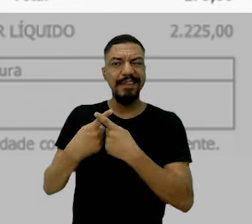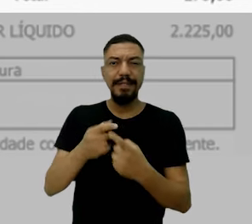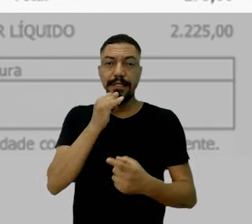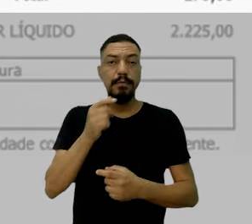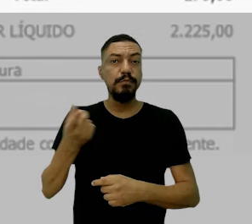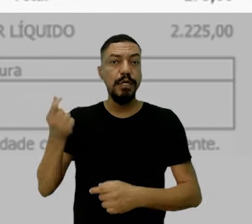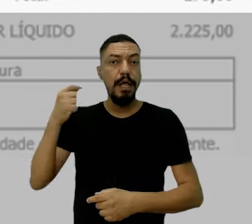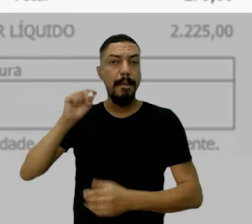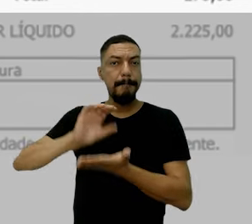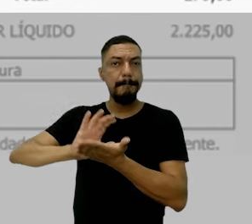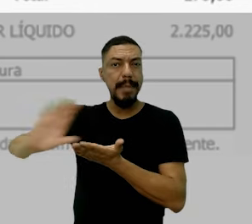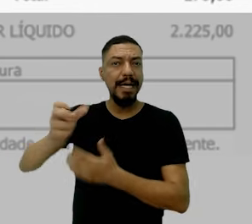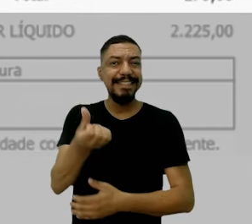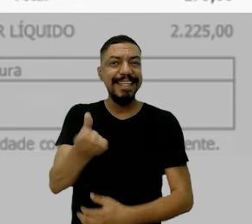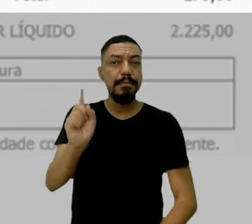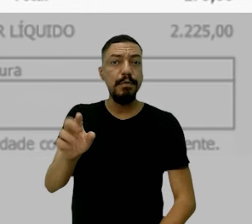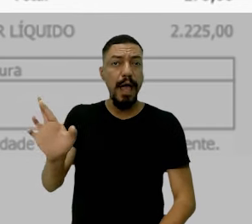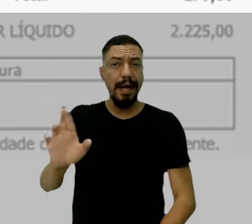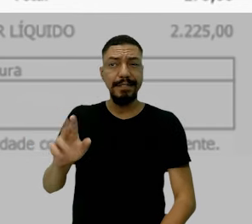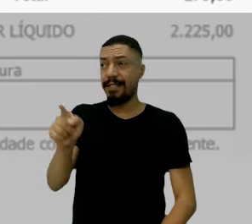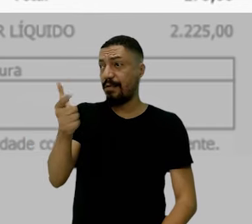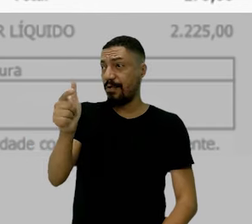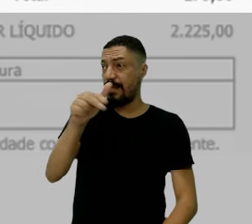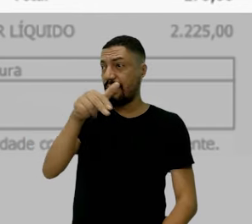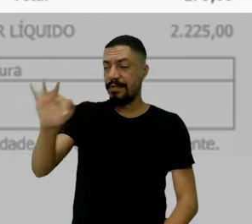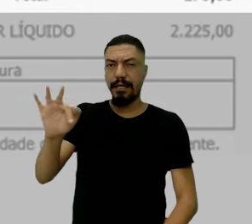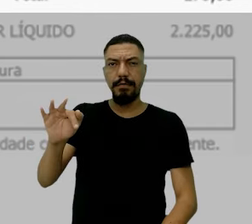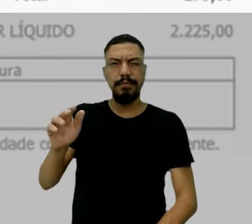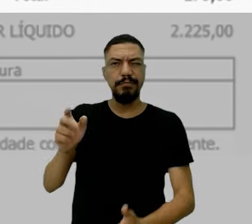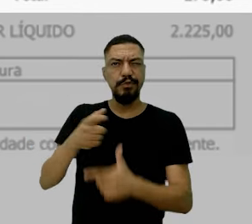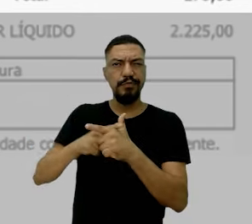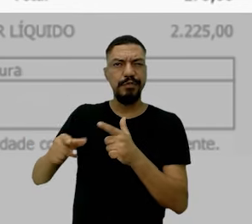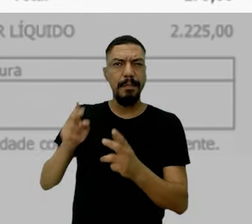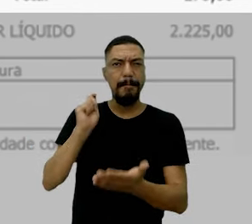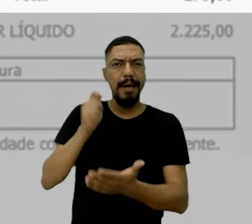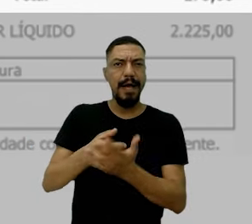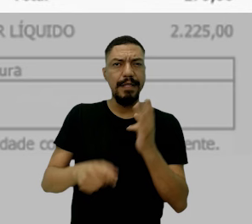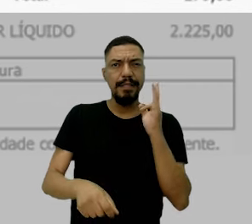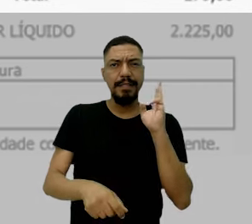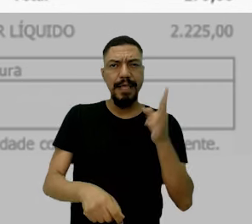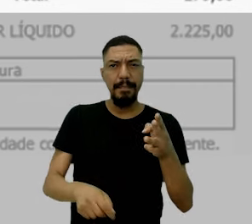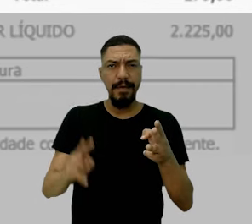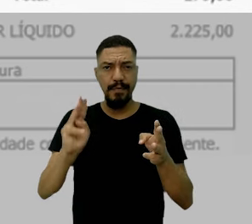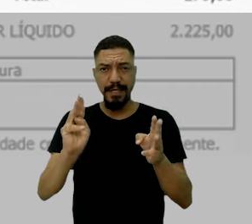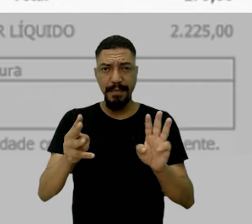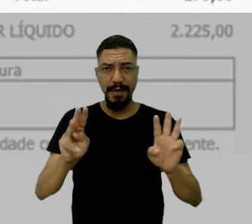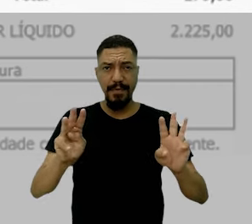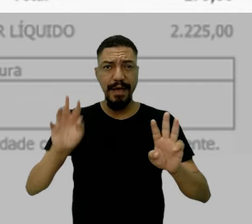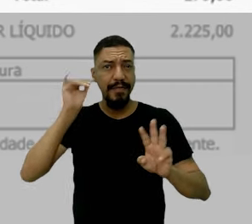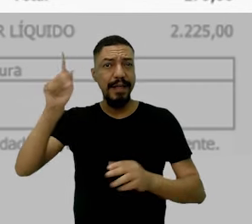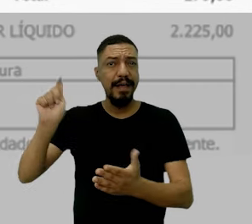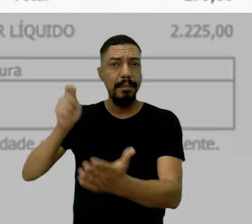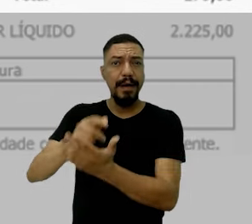supor que o cachê seja R$ 6.000 e a pessoa não tem nota fiscal. Divide em 2 pagamentos de 3.000,